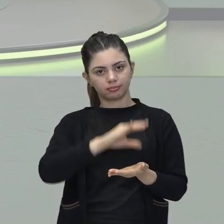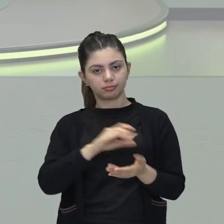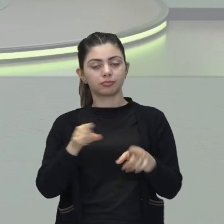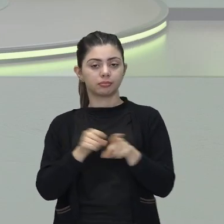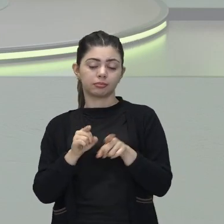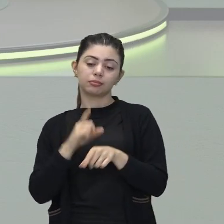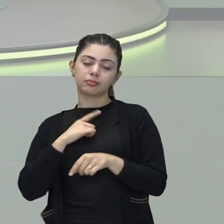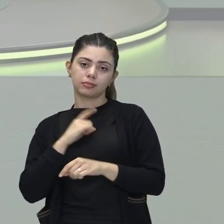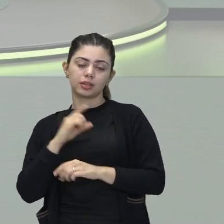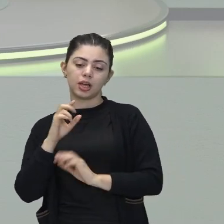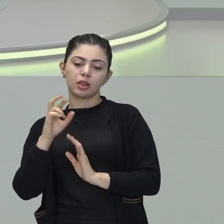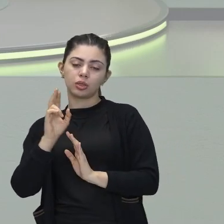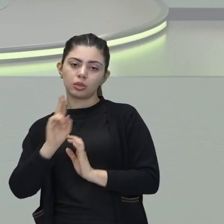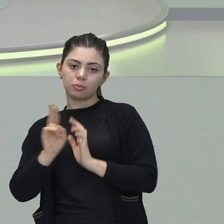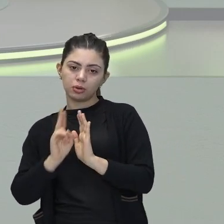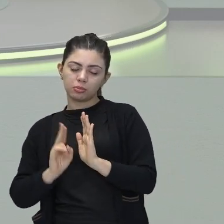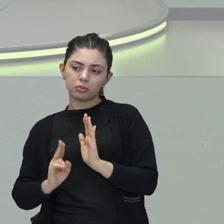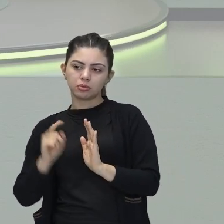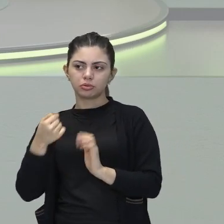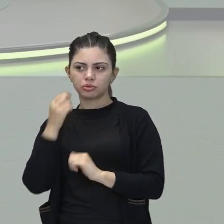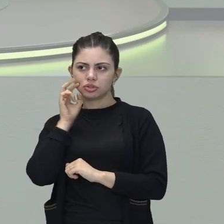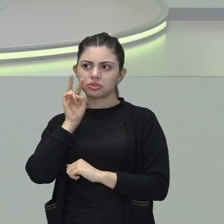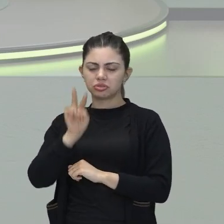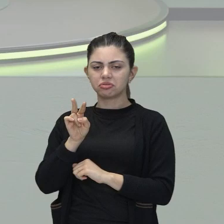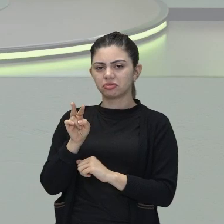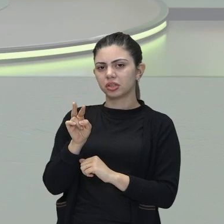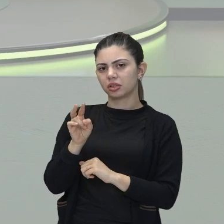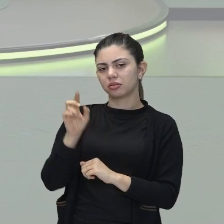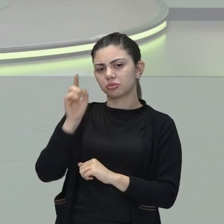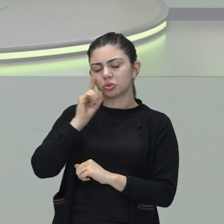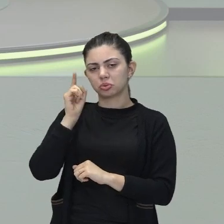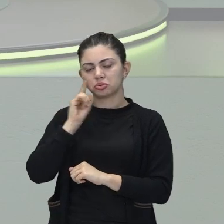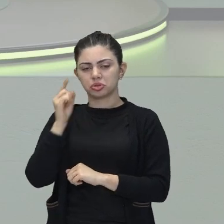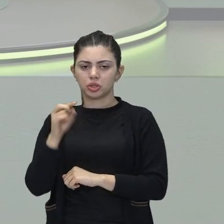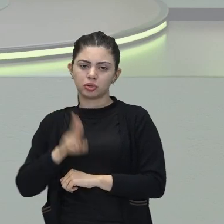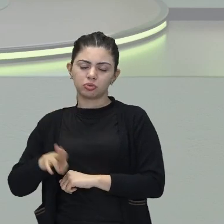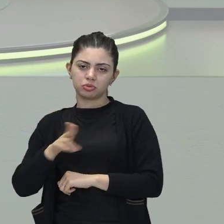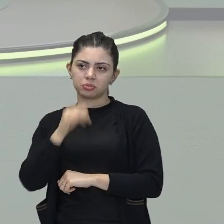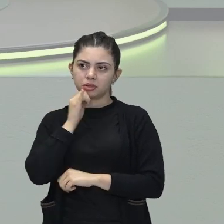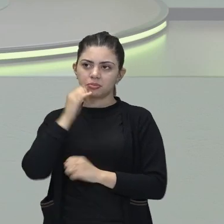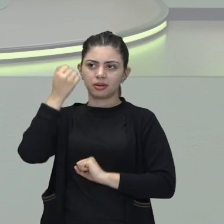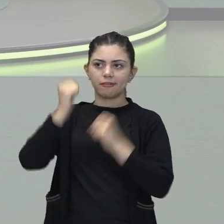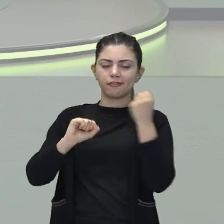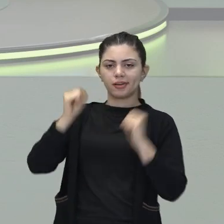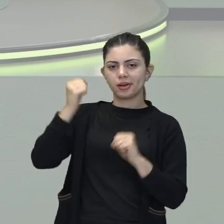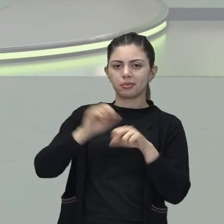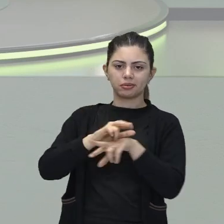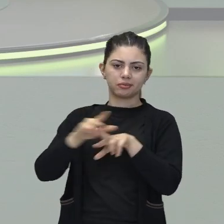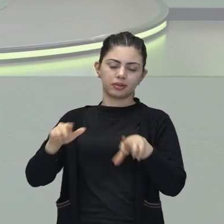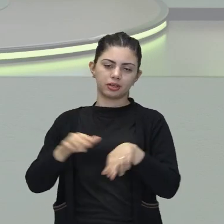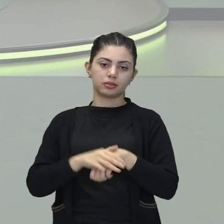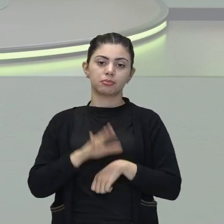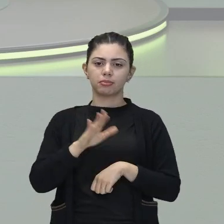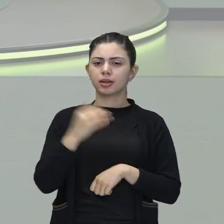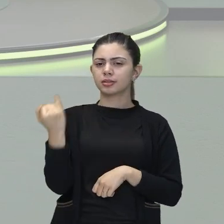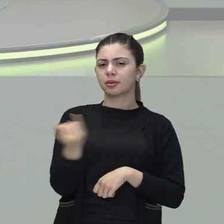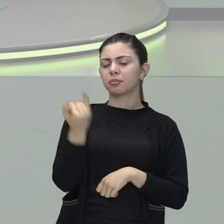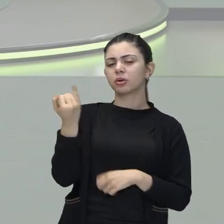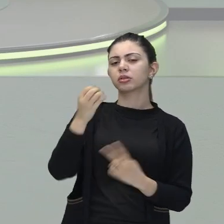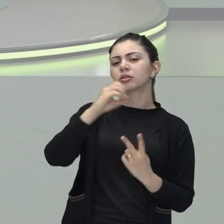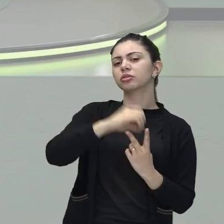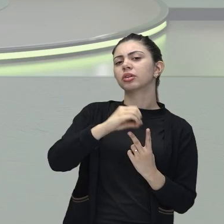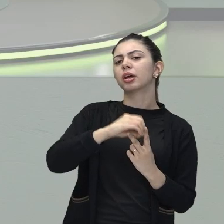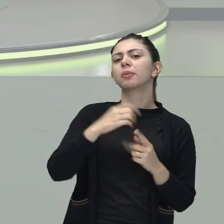costuma ver, por exemplo, na indústria, no comércio. Então, agora nós vamos ver a importância dos éteres. Por exemplo, aqui eu trouxe